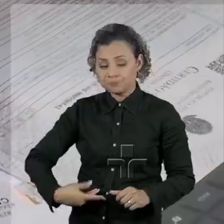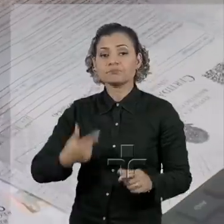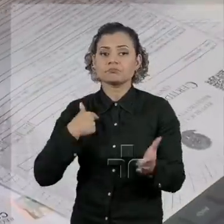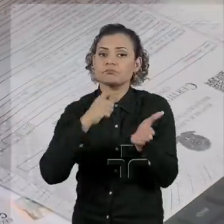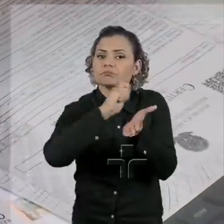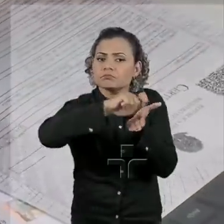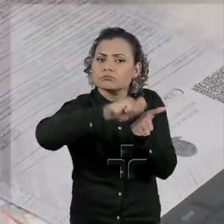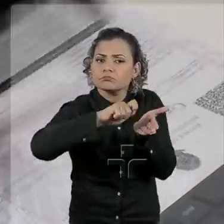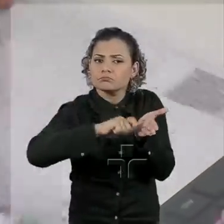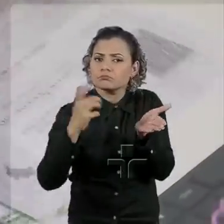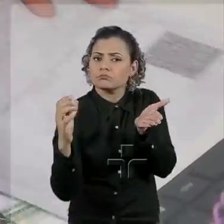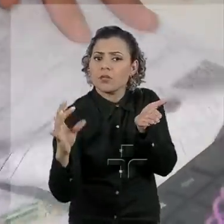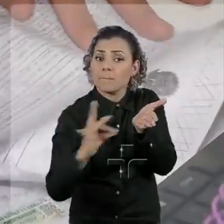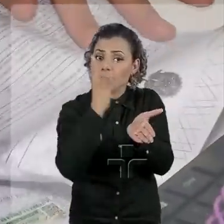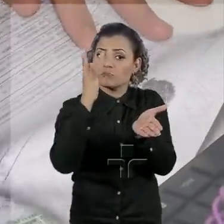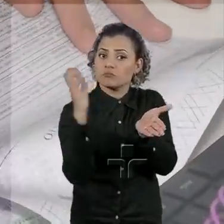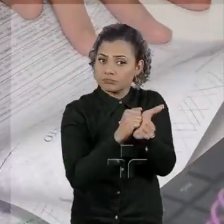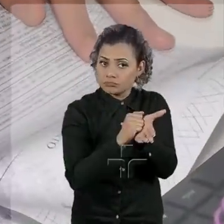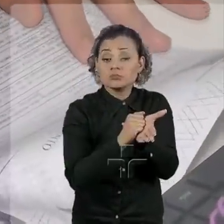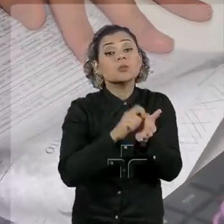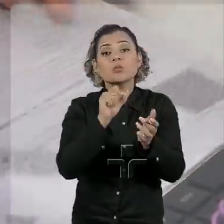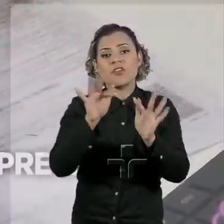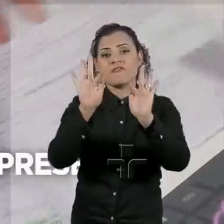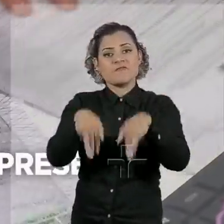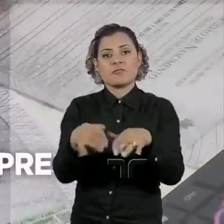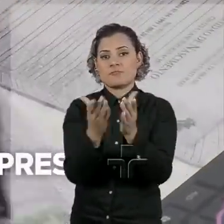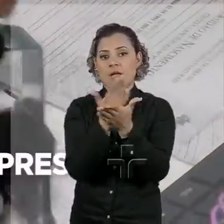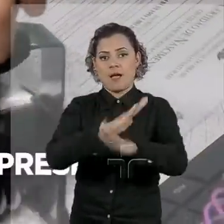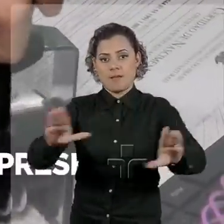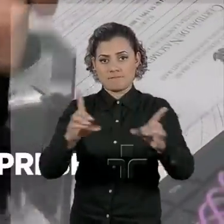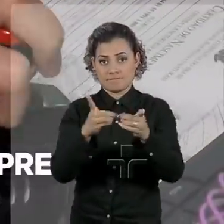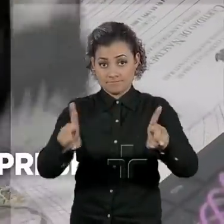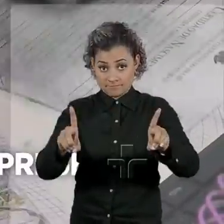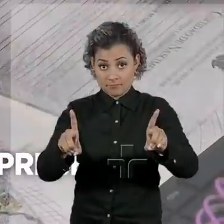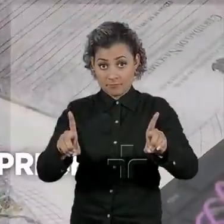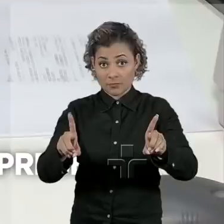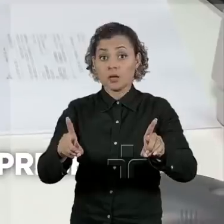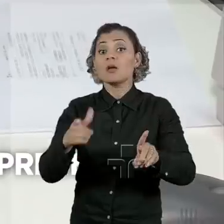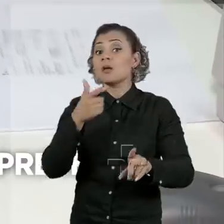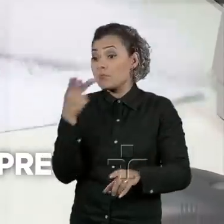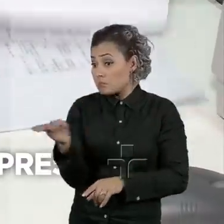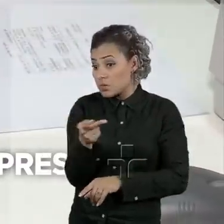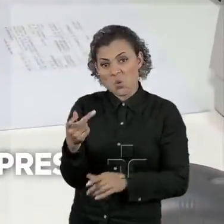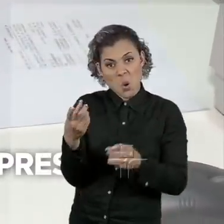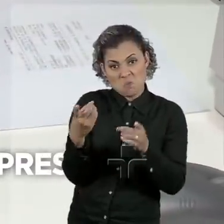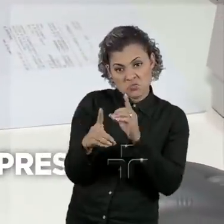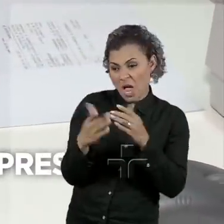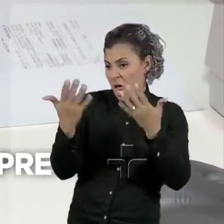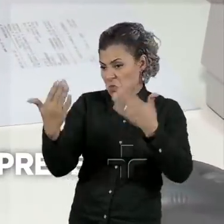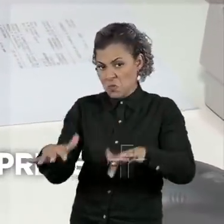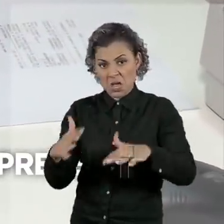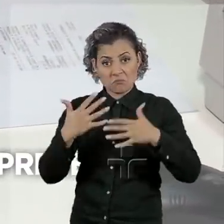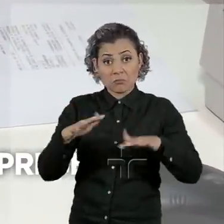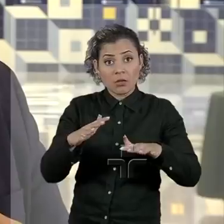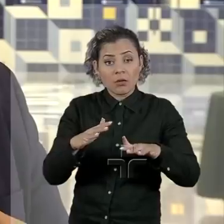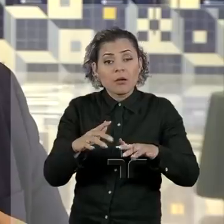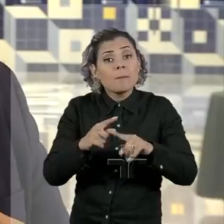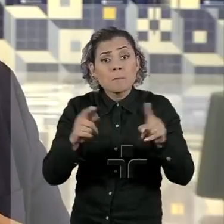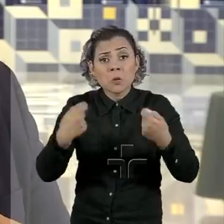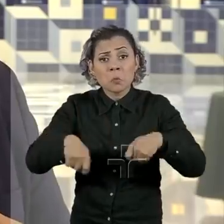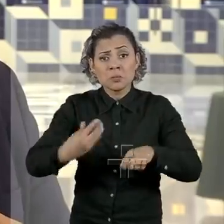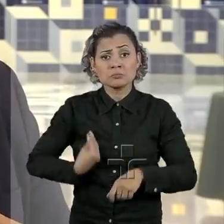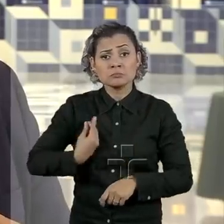formulário e pedir o fim do casamento. O cônjuge não precisa concordar, muito menos estar presente.